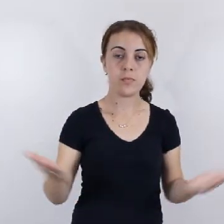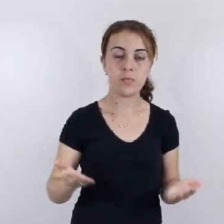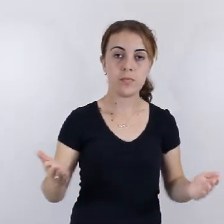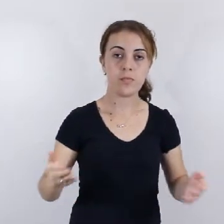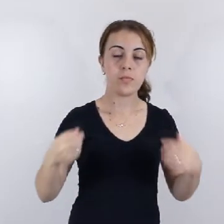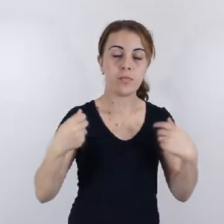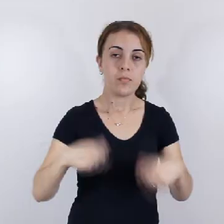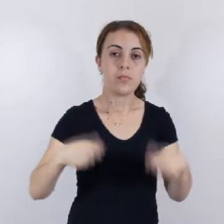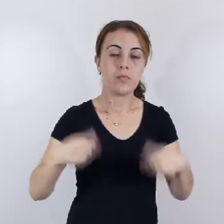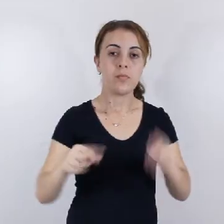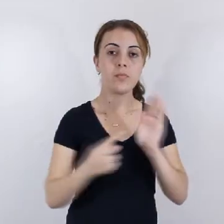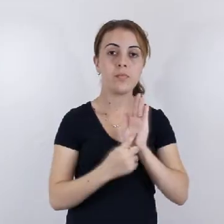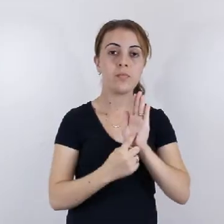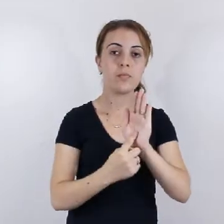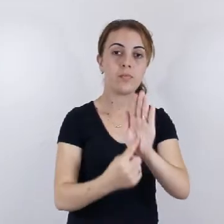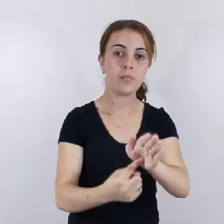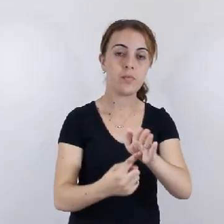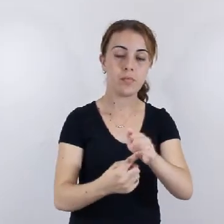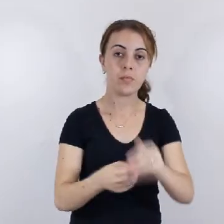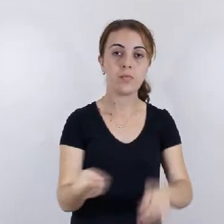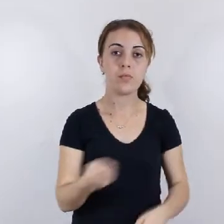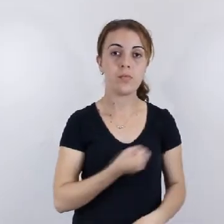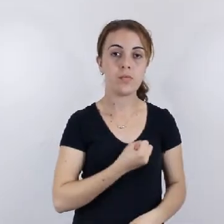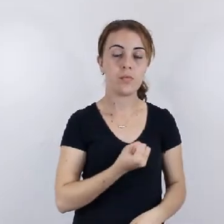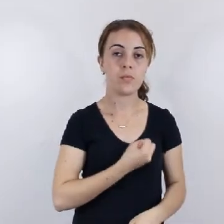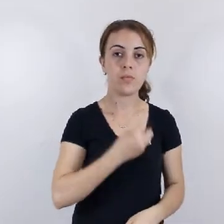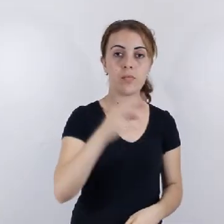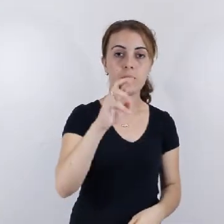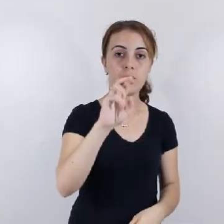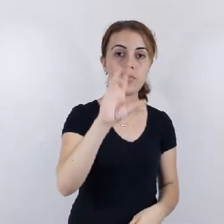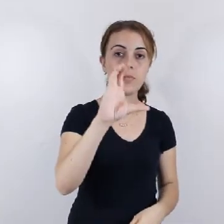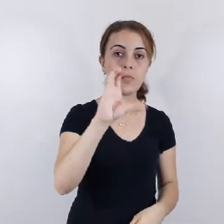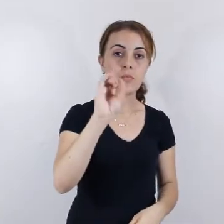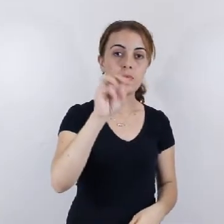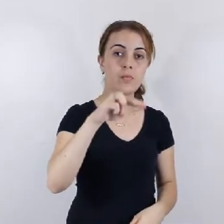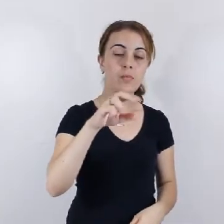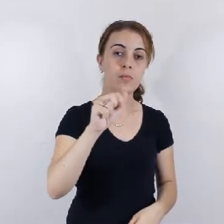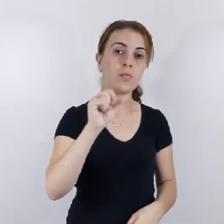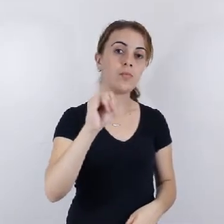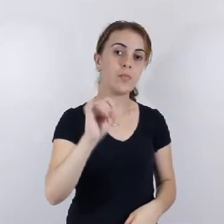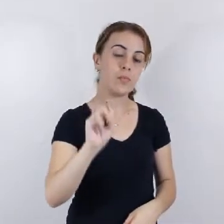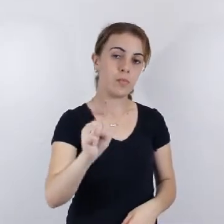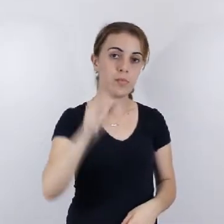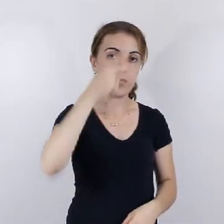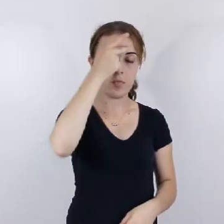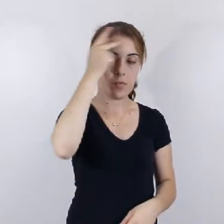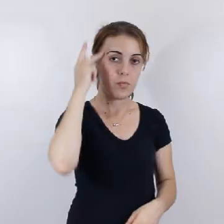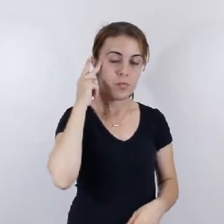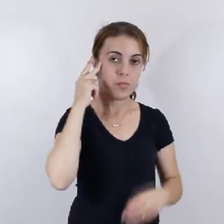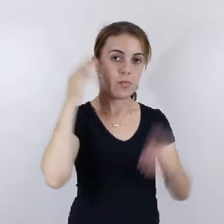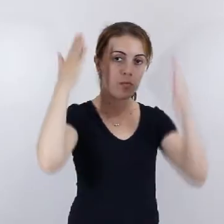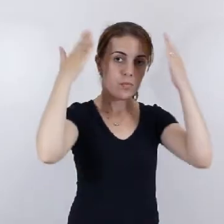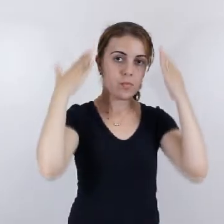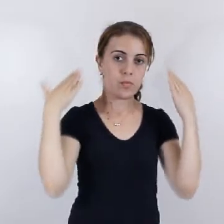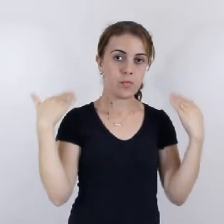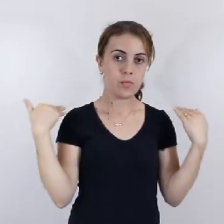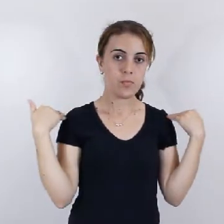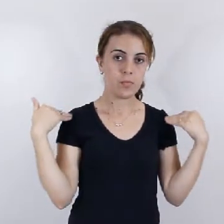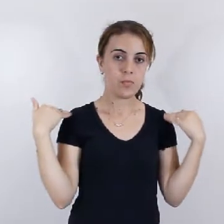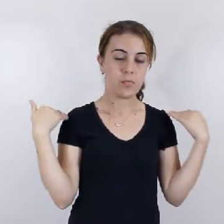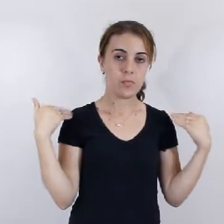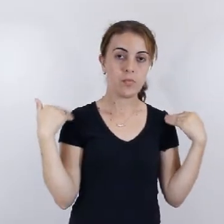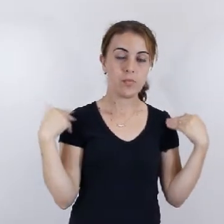A necessidade de representar partes de um inteiro desencadeou o surgimento dos números racionais. No